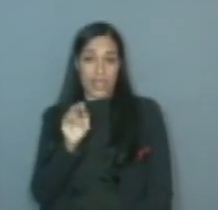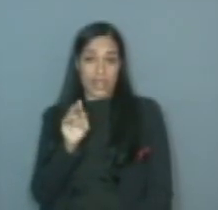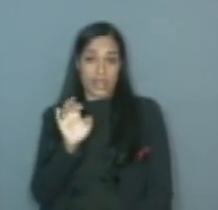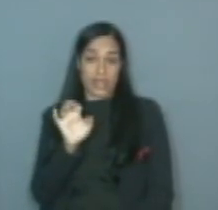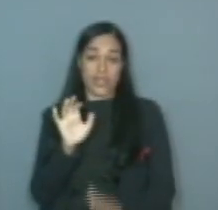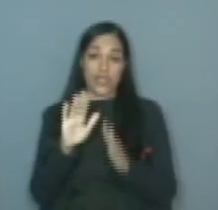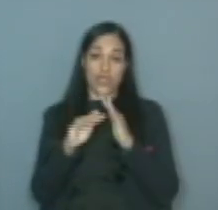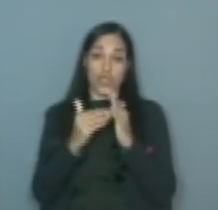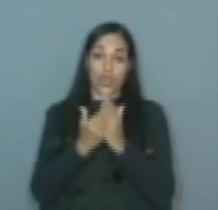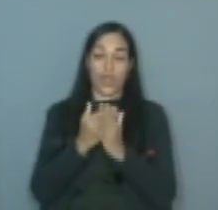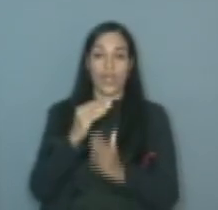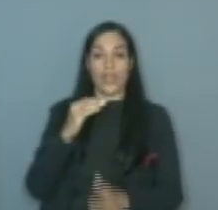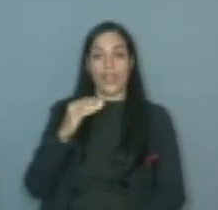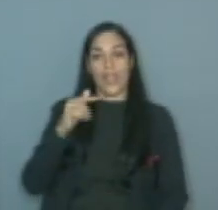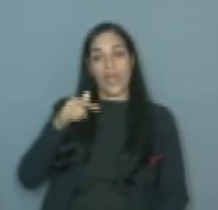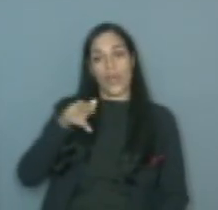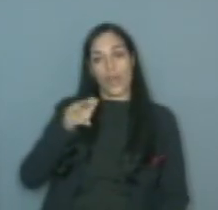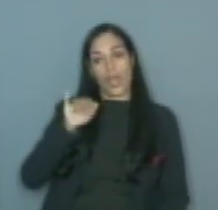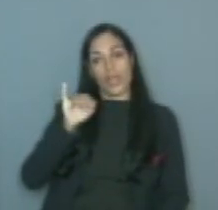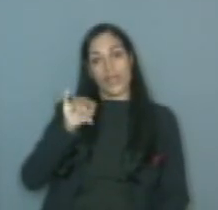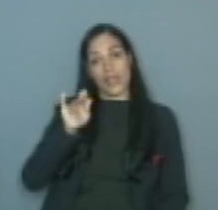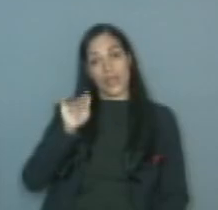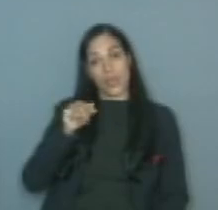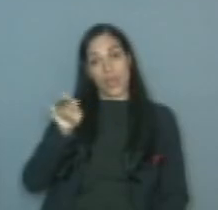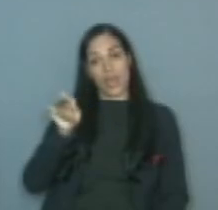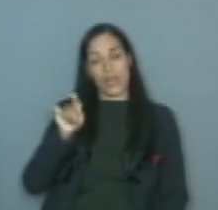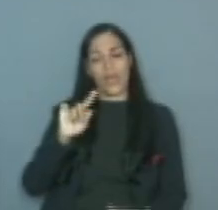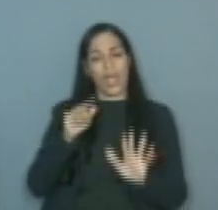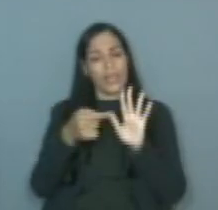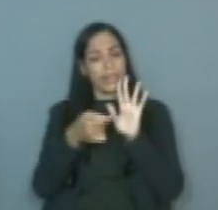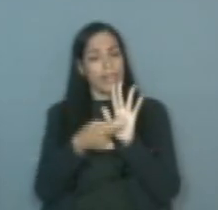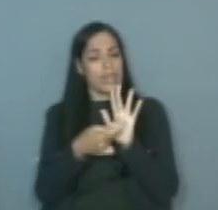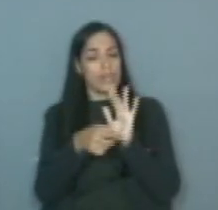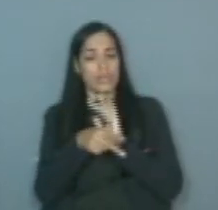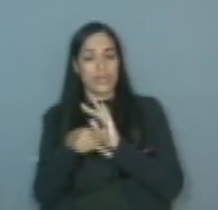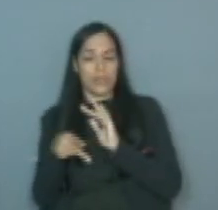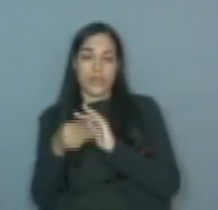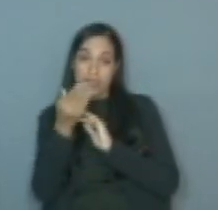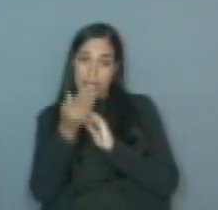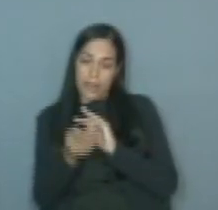da Gama. Sabe